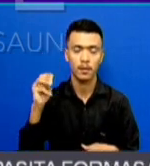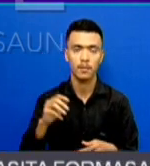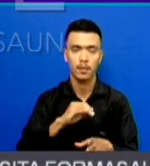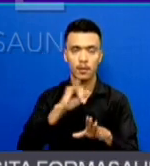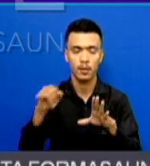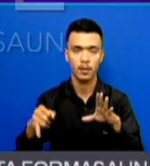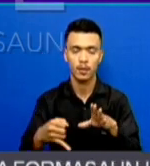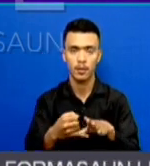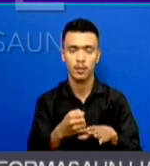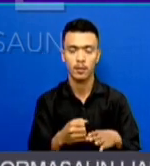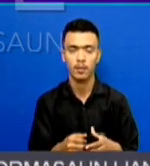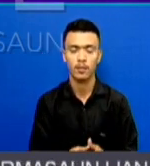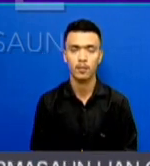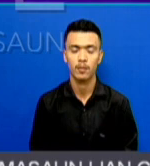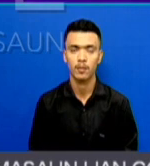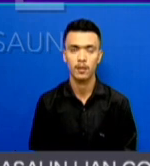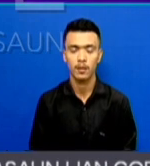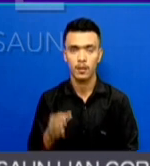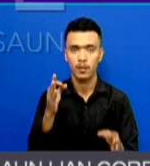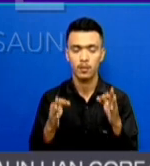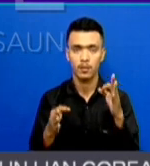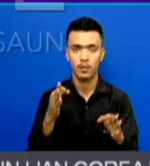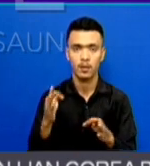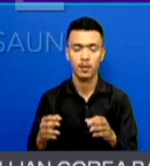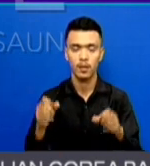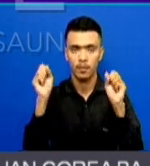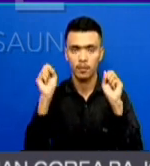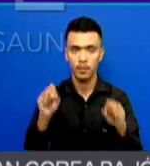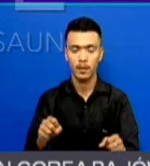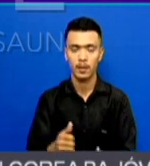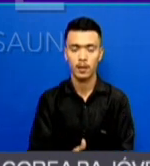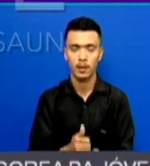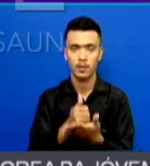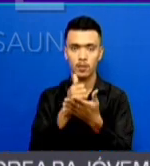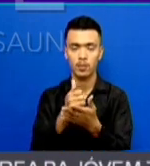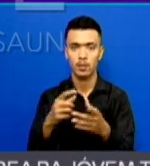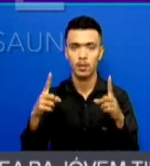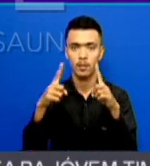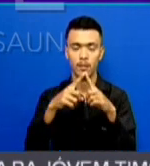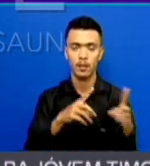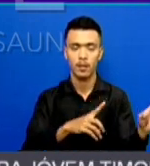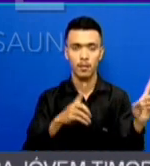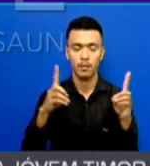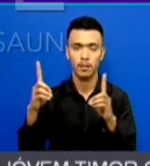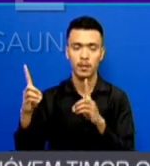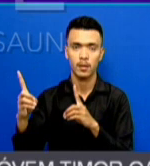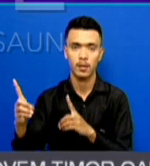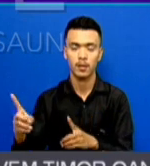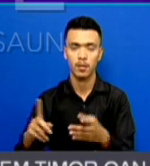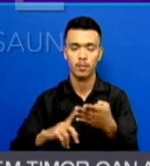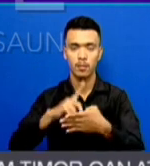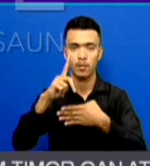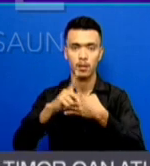parte proativa atenune bele contribuiva estabelecimento formulação